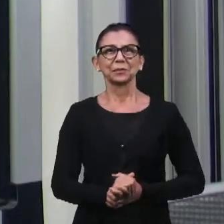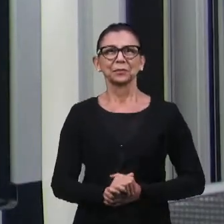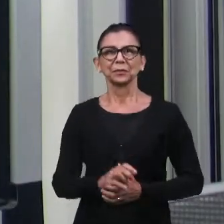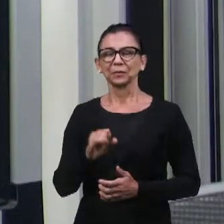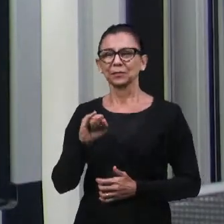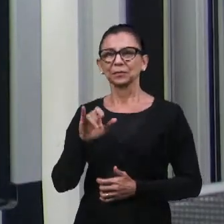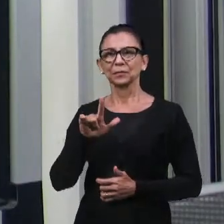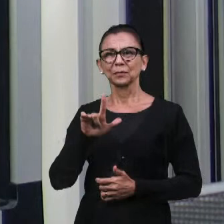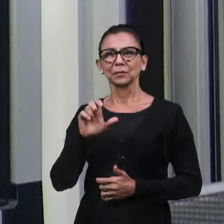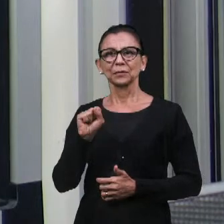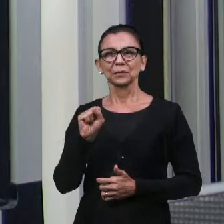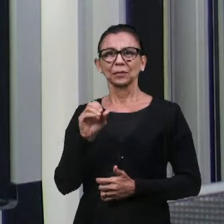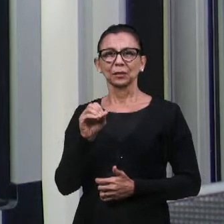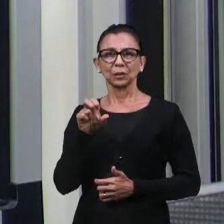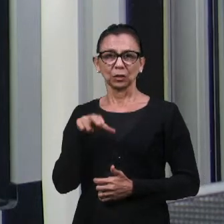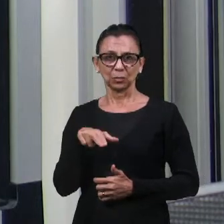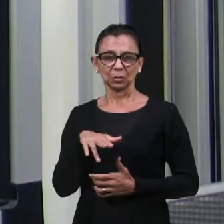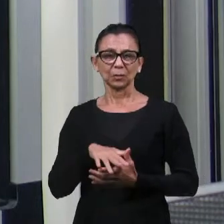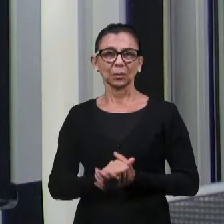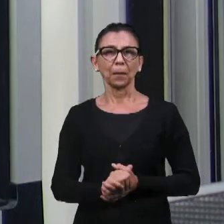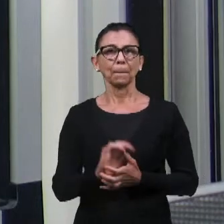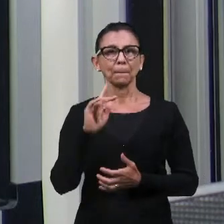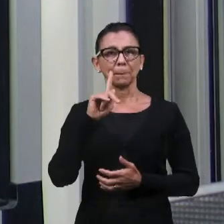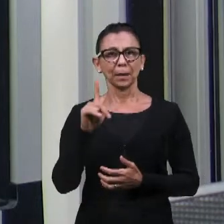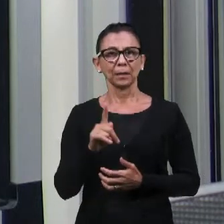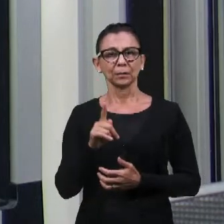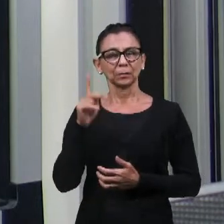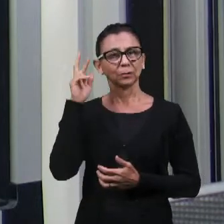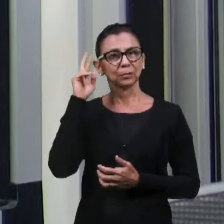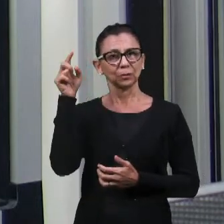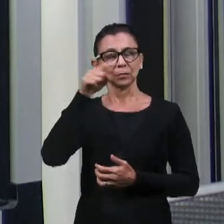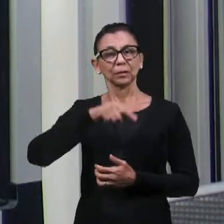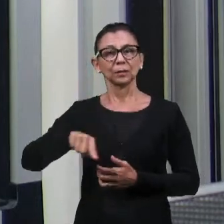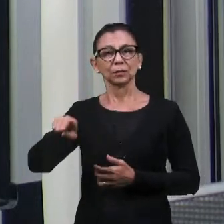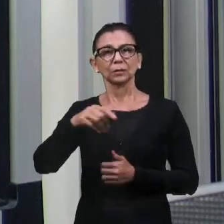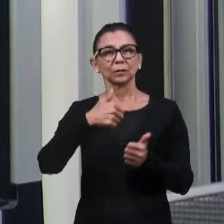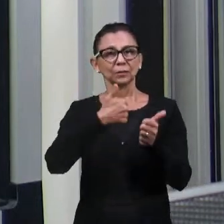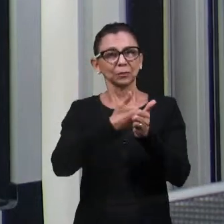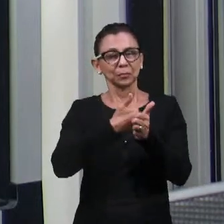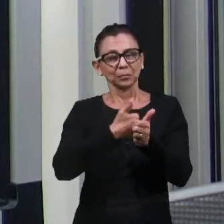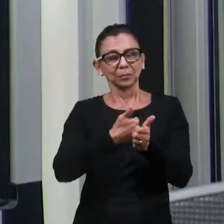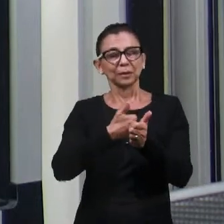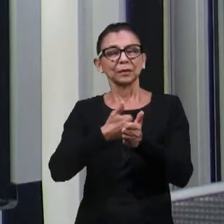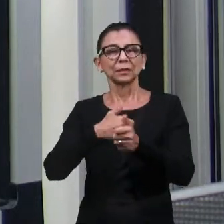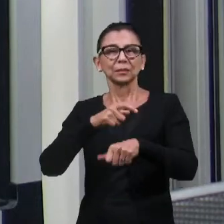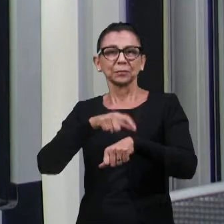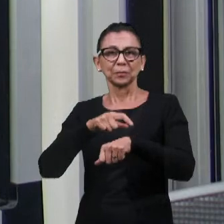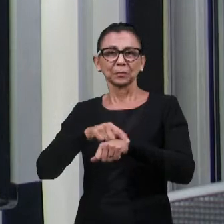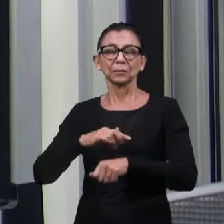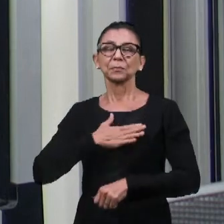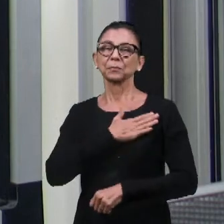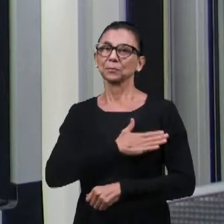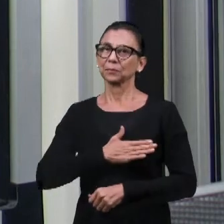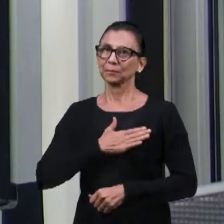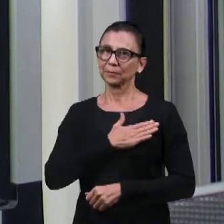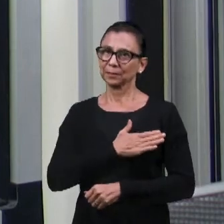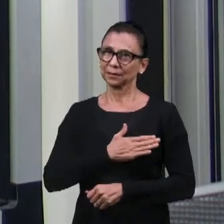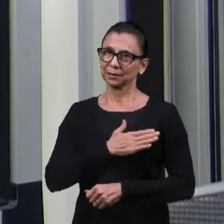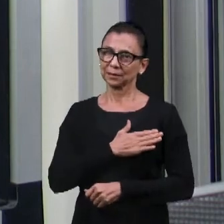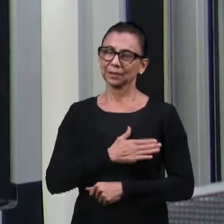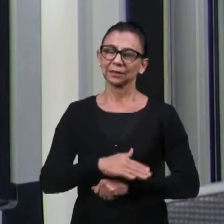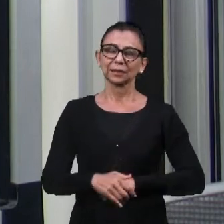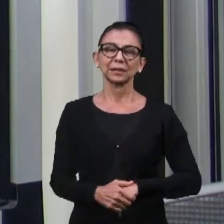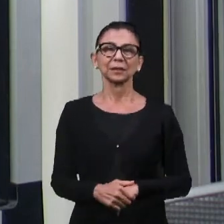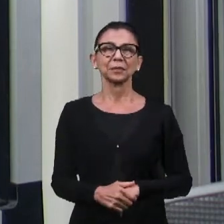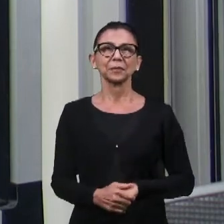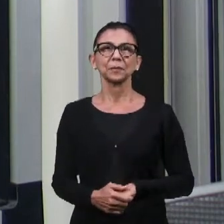Senhor, Kleber. A paz do Senhor, nossos irmãos que nos acompanham nesta hora. Uma satisfação para nós estarmos